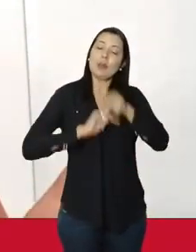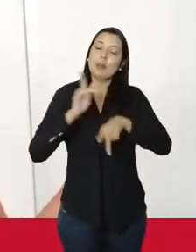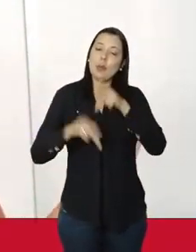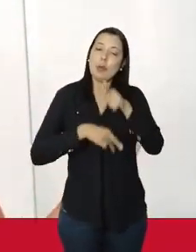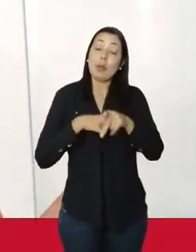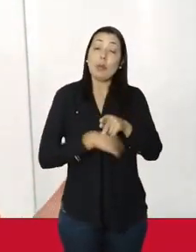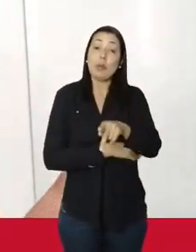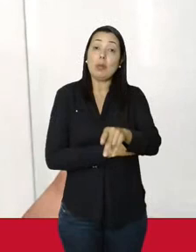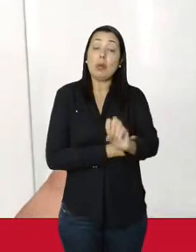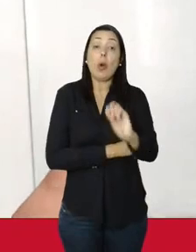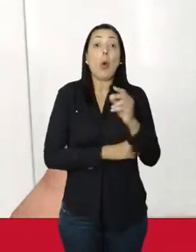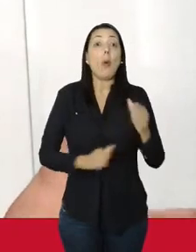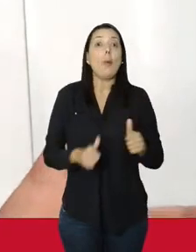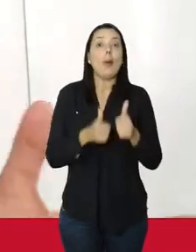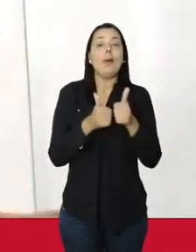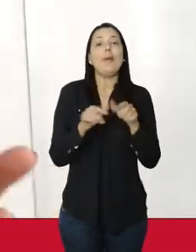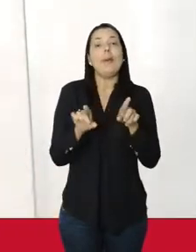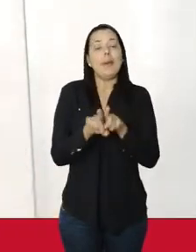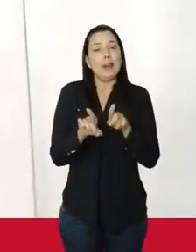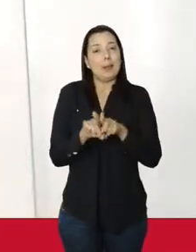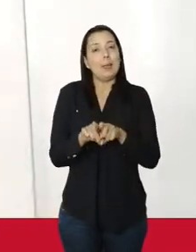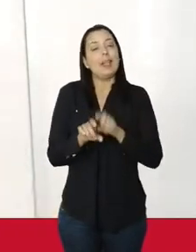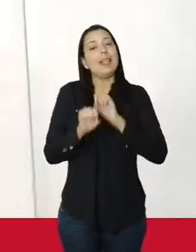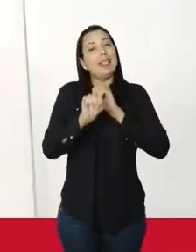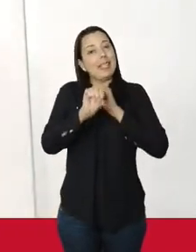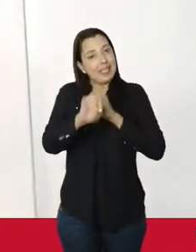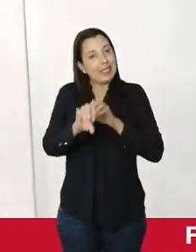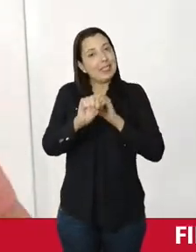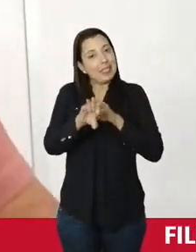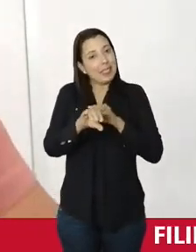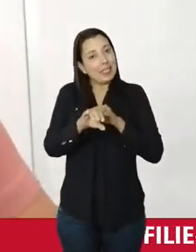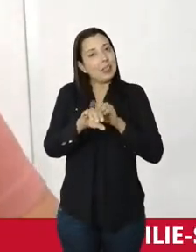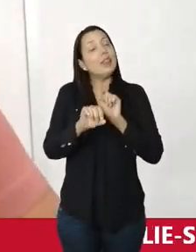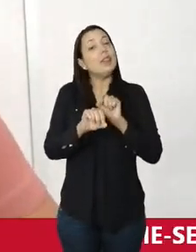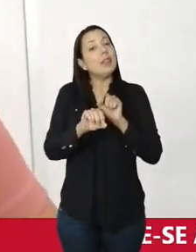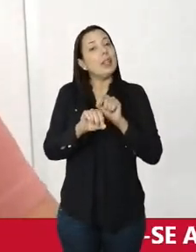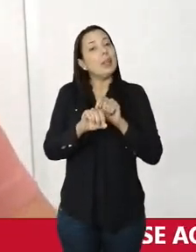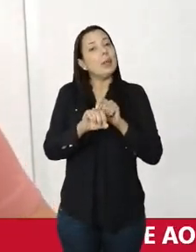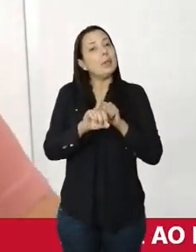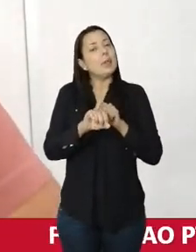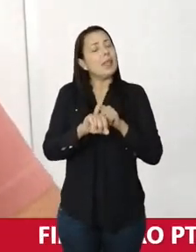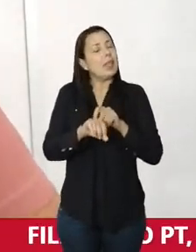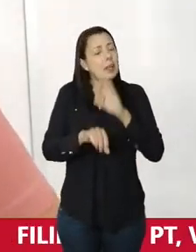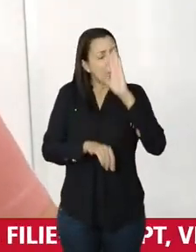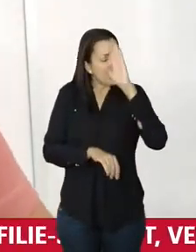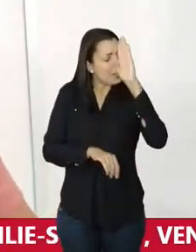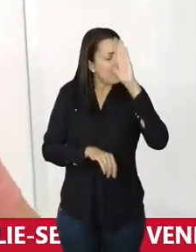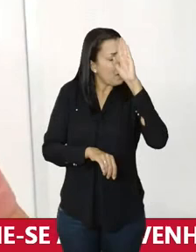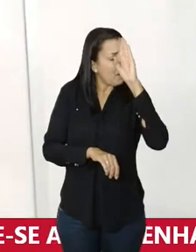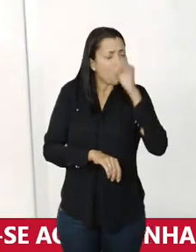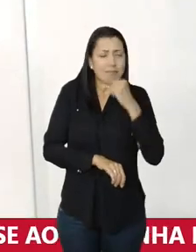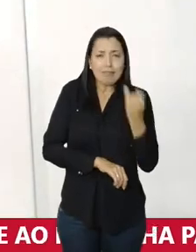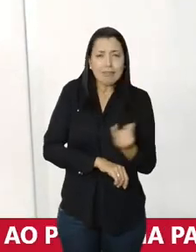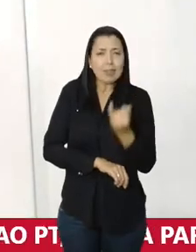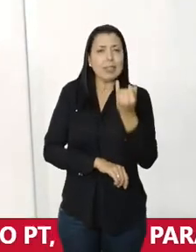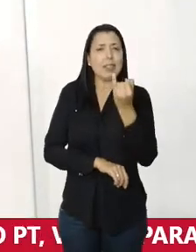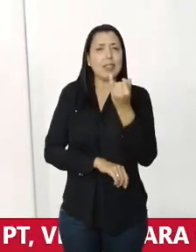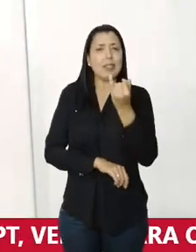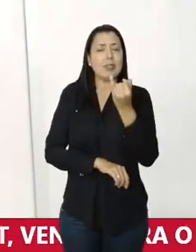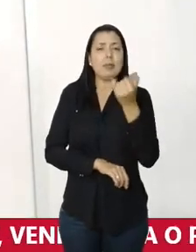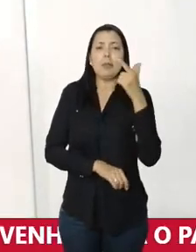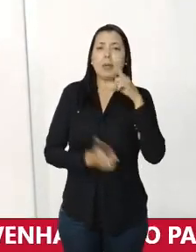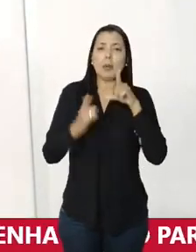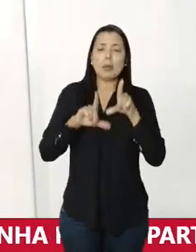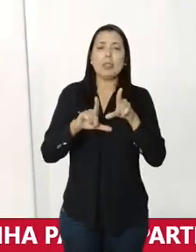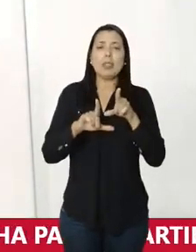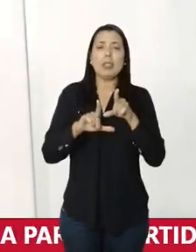Como ela mesmo dizia, né, a educação é um passaporte fundamental, imprescindível para a conquista